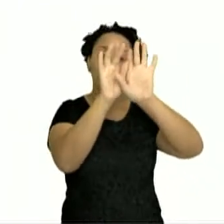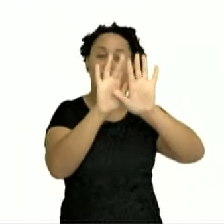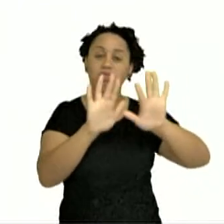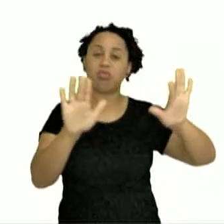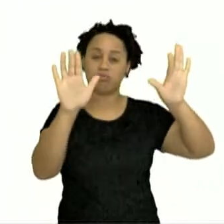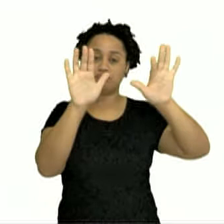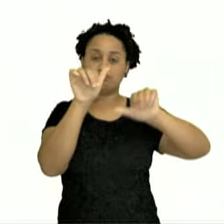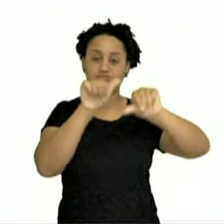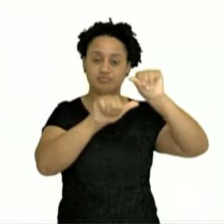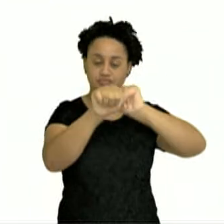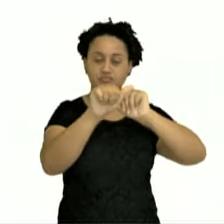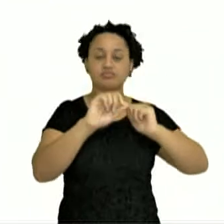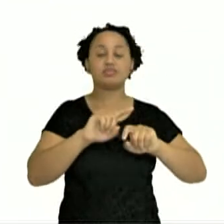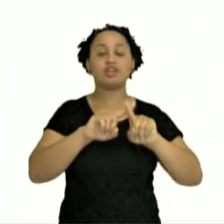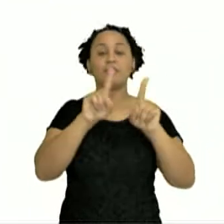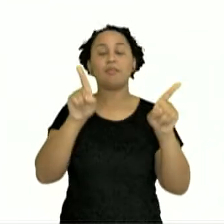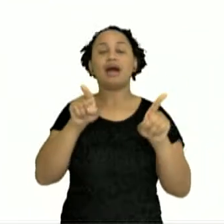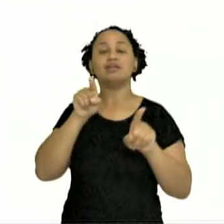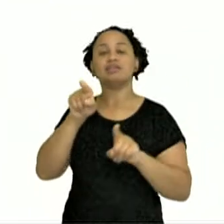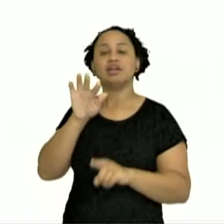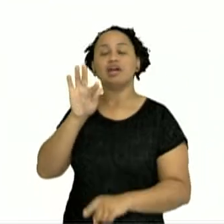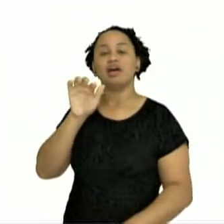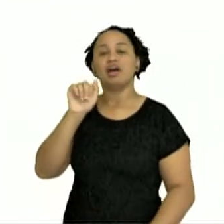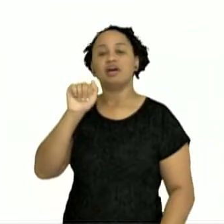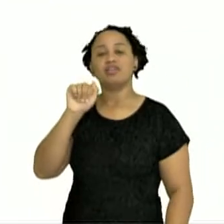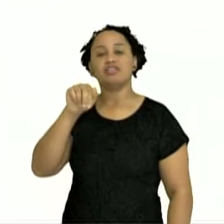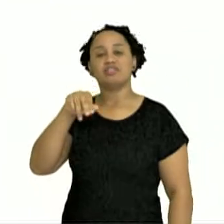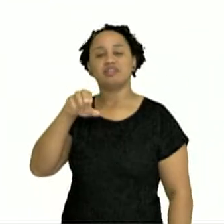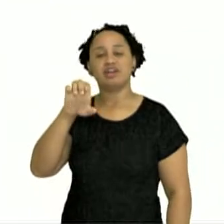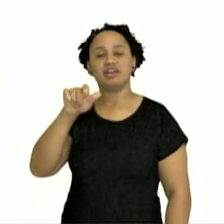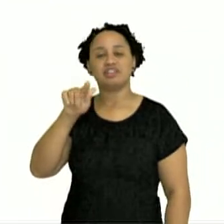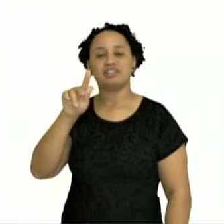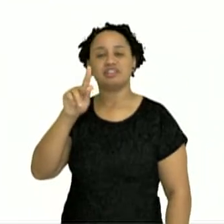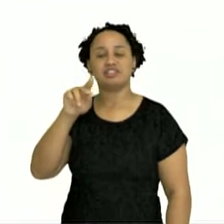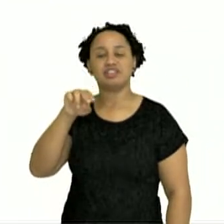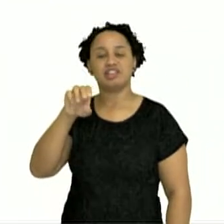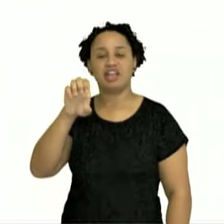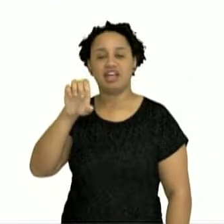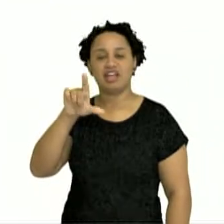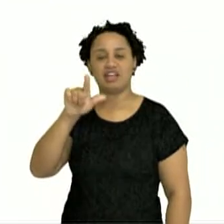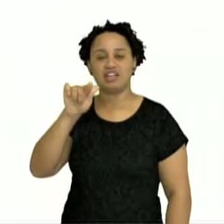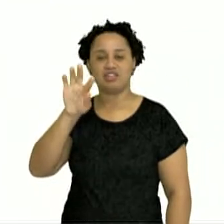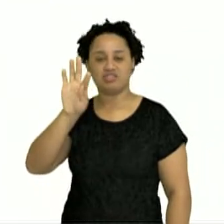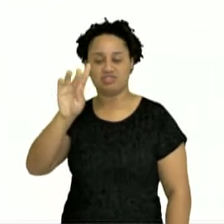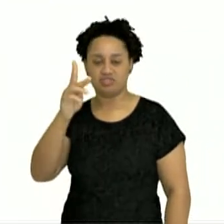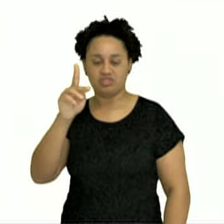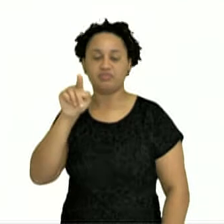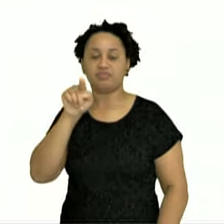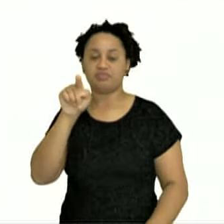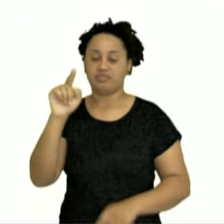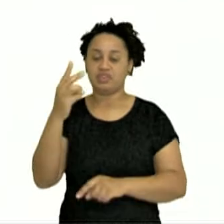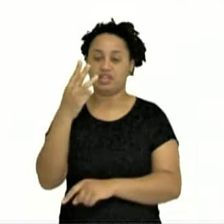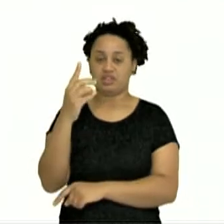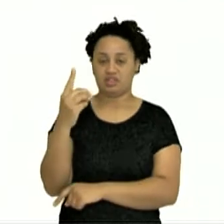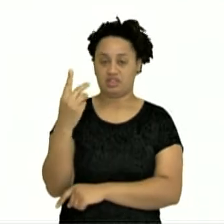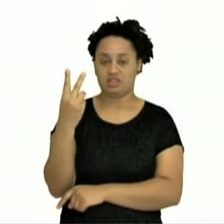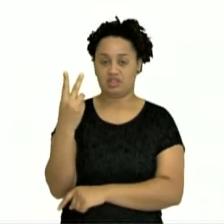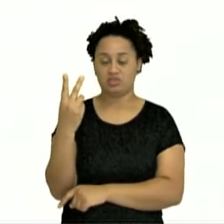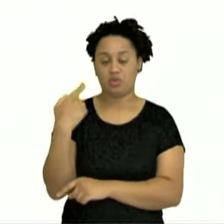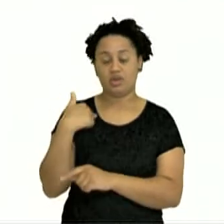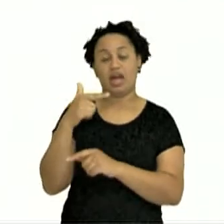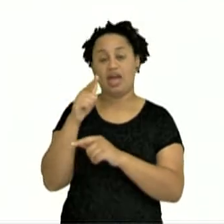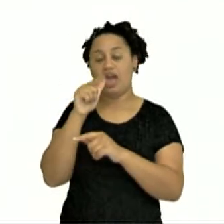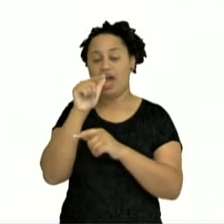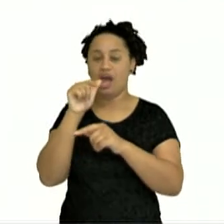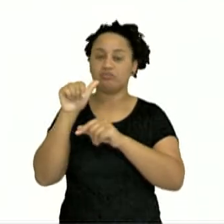gasoso. Já a escala Fahrenheit, ela vai trazer o 32 graus Fahrenheit para o ponto de fusão da